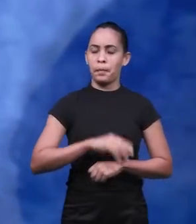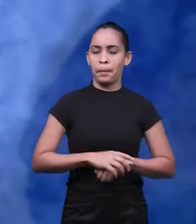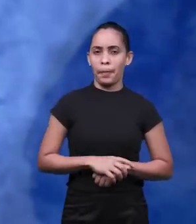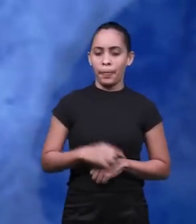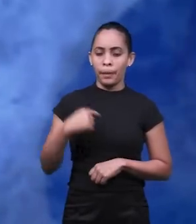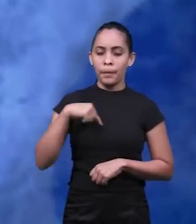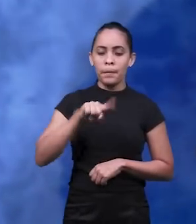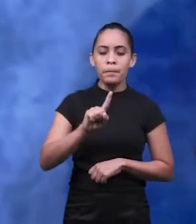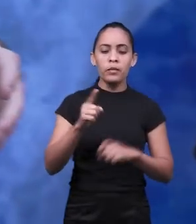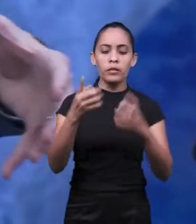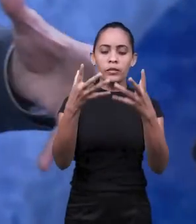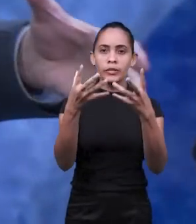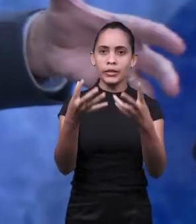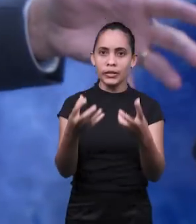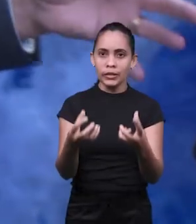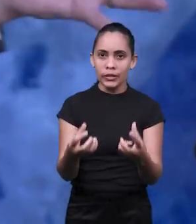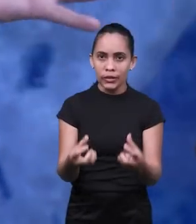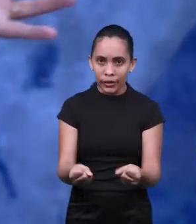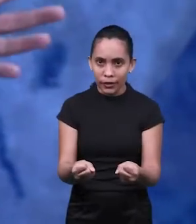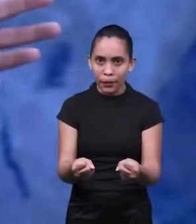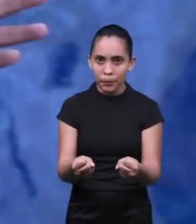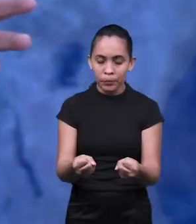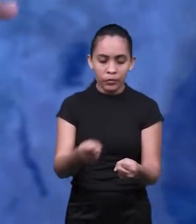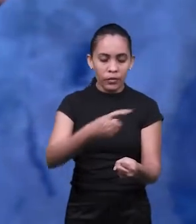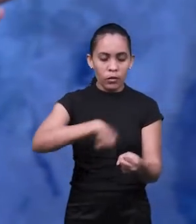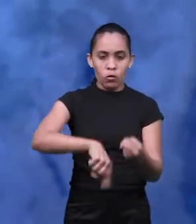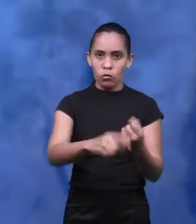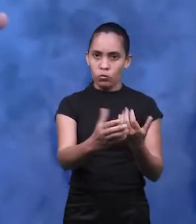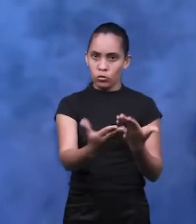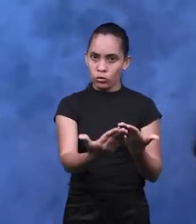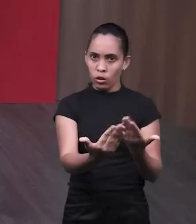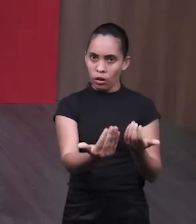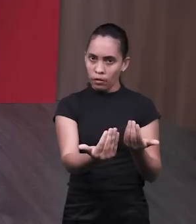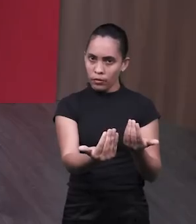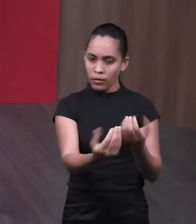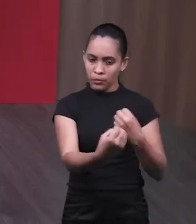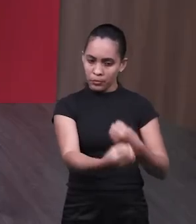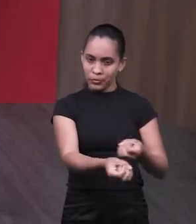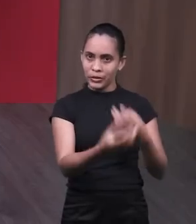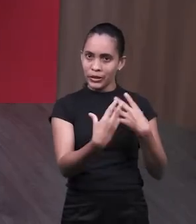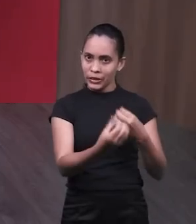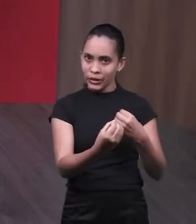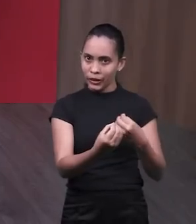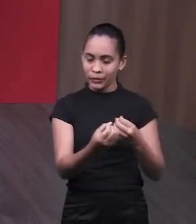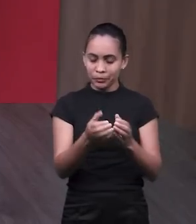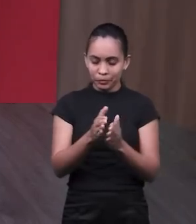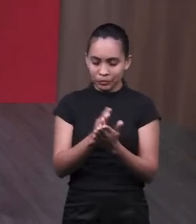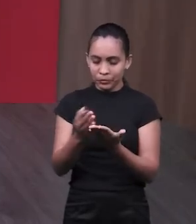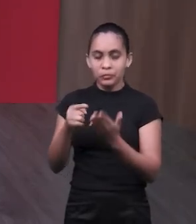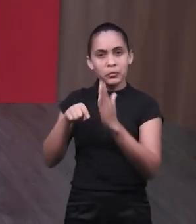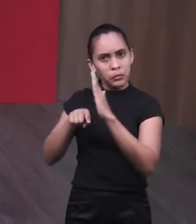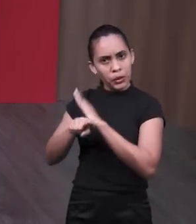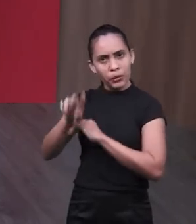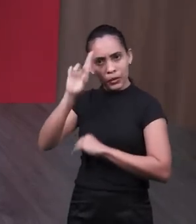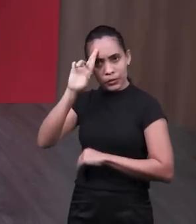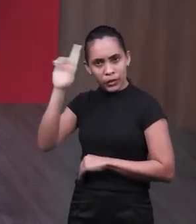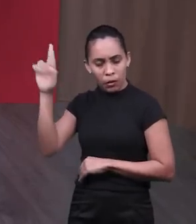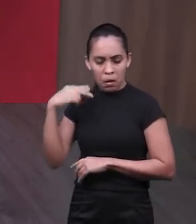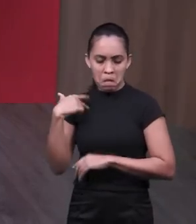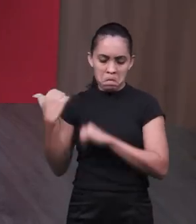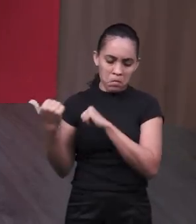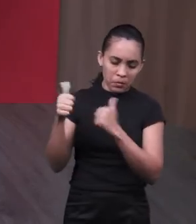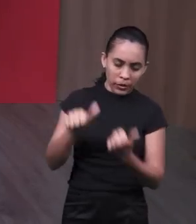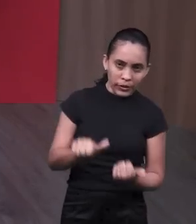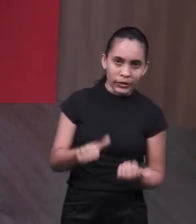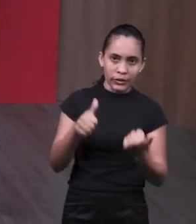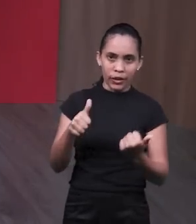momento que eu aceitei Jesus, aí o grupo foi me ensinando, os irmãos, os jovens. Você pode consultar o Senhor, você vai orar. Eu me